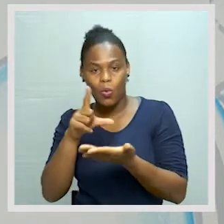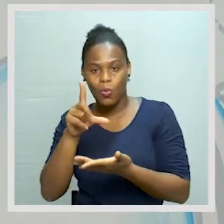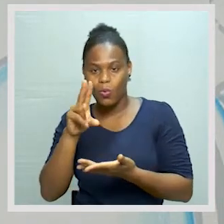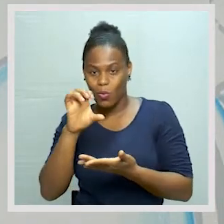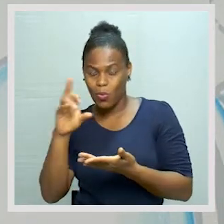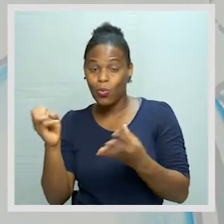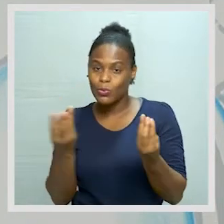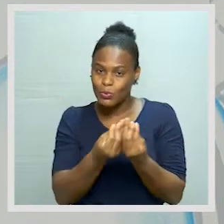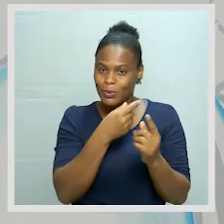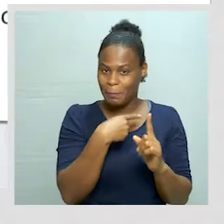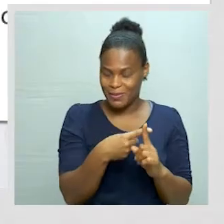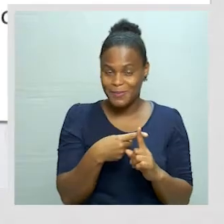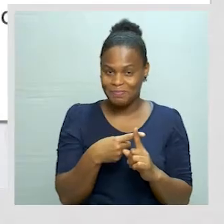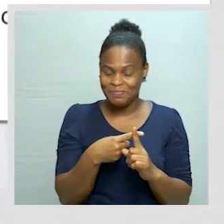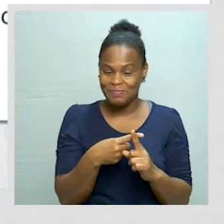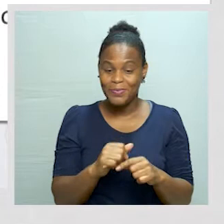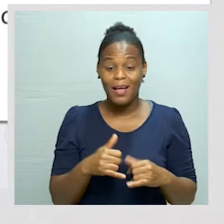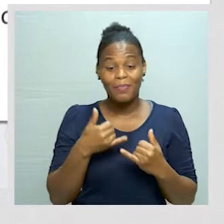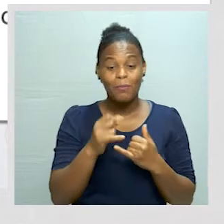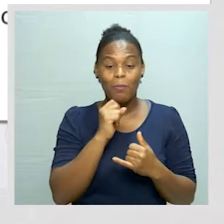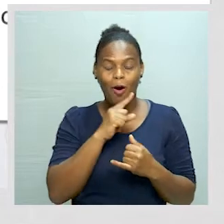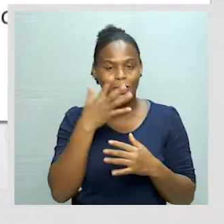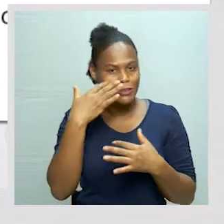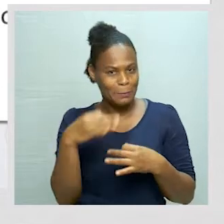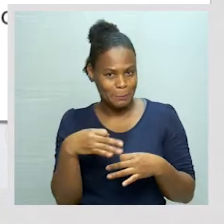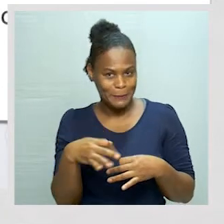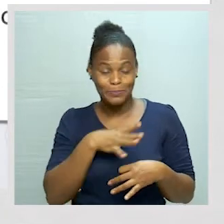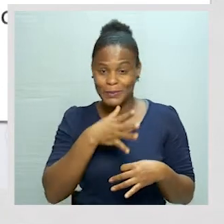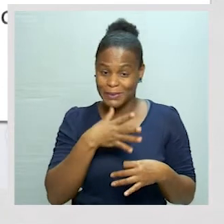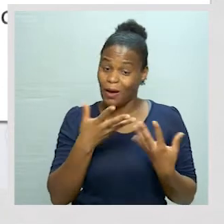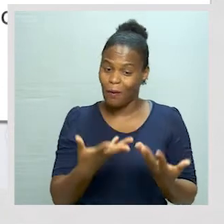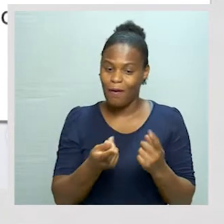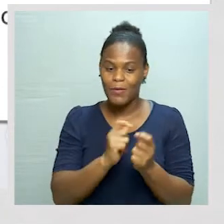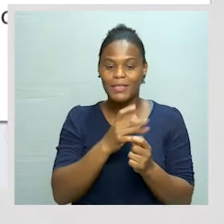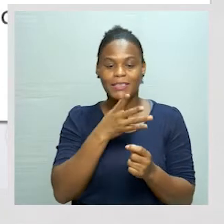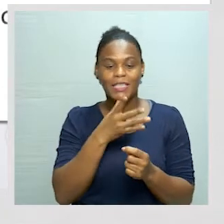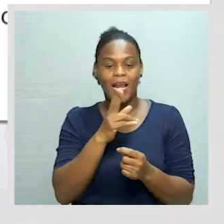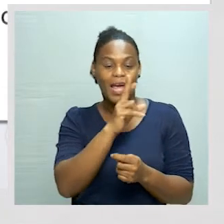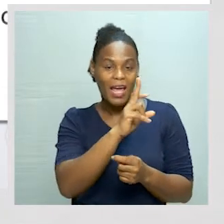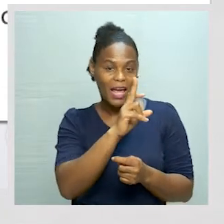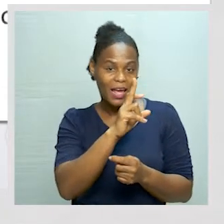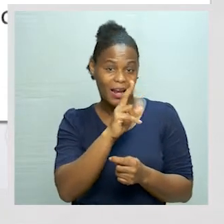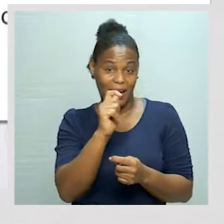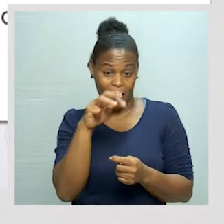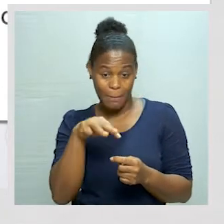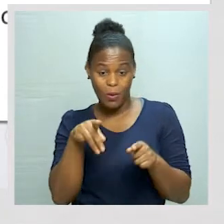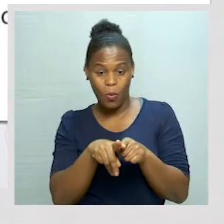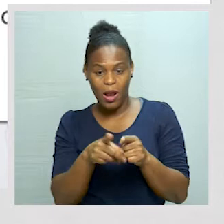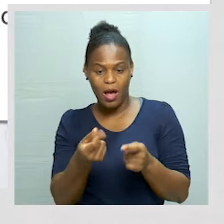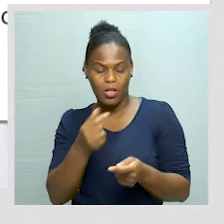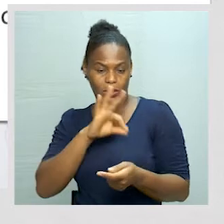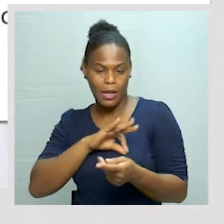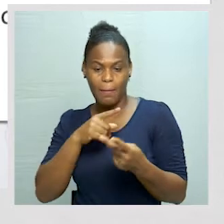encontrar o rendimento interno. Podemos simplificar, dizer que o rendimento interno é igual a salários,